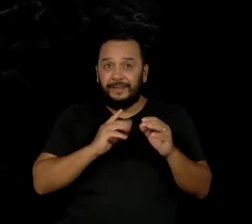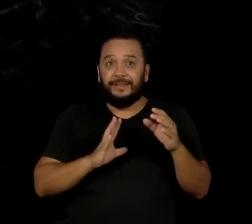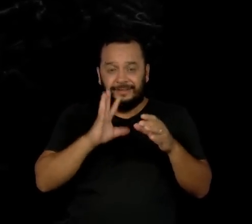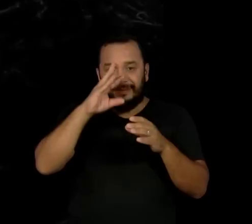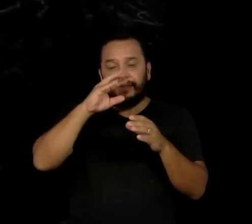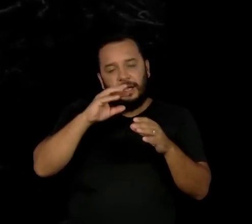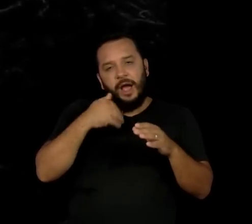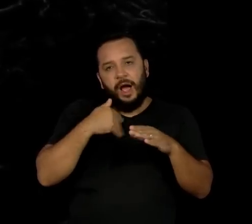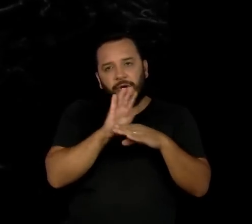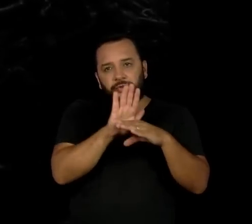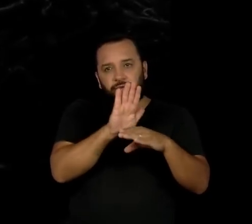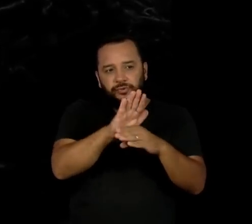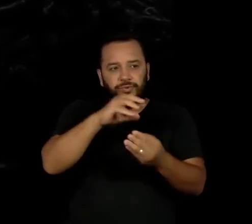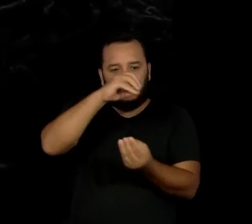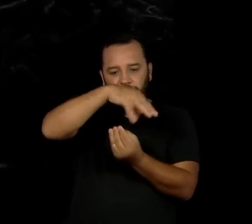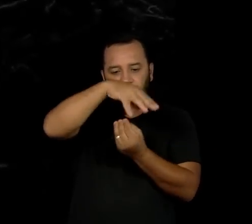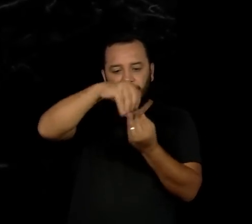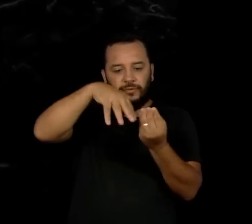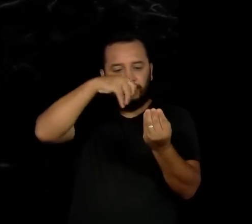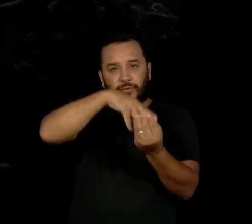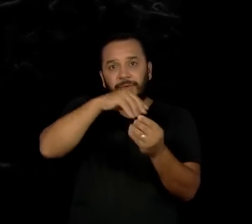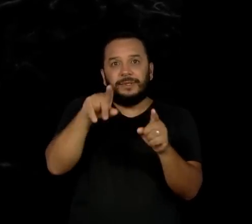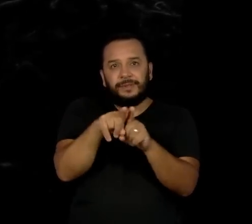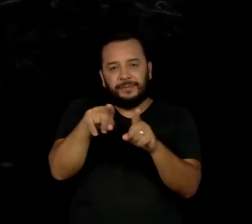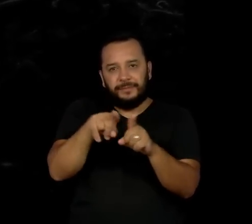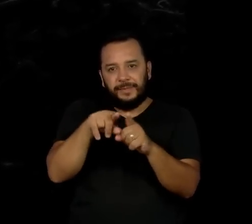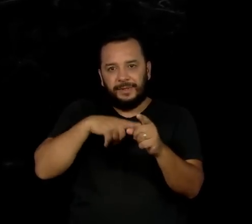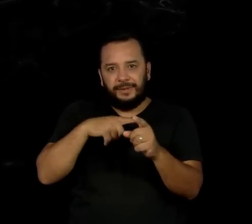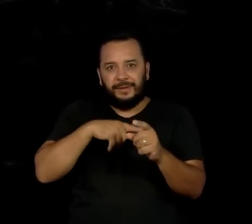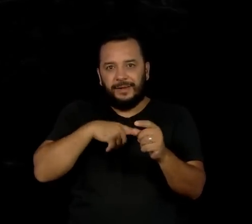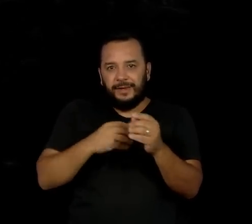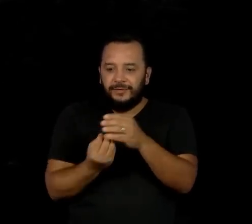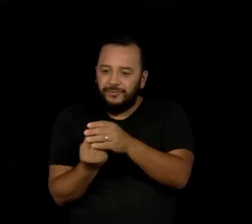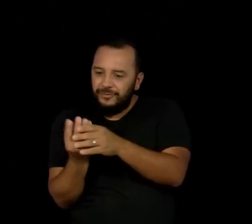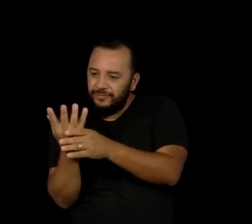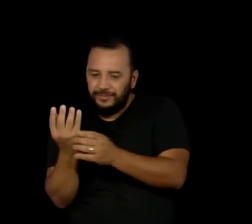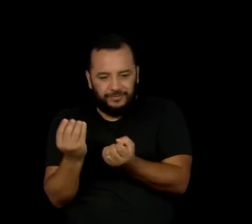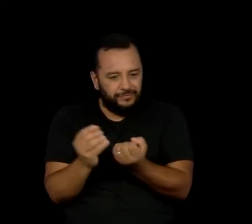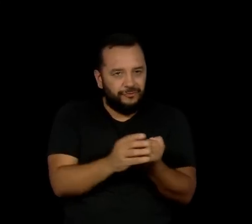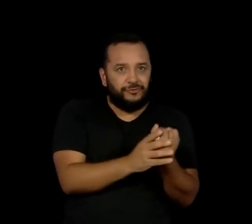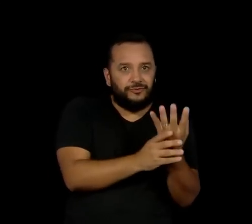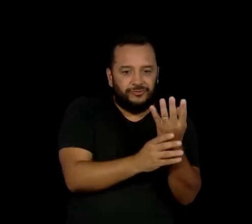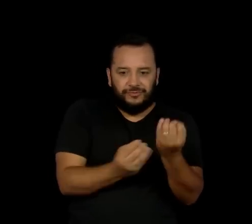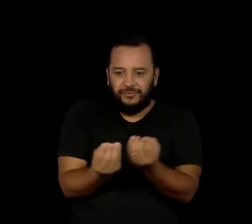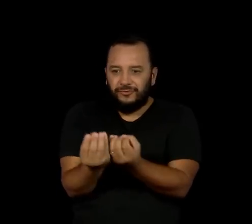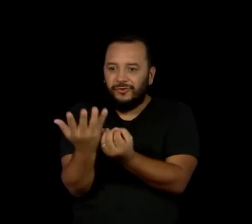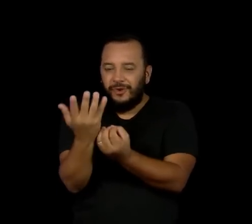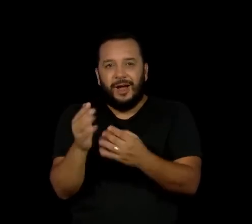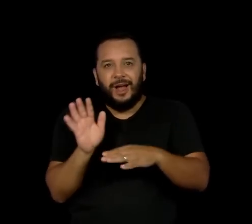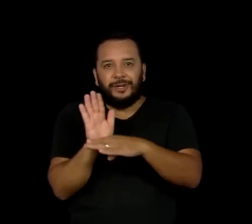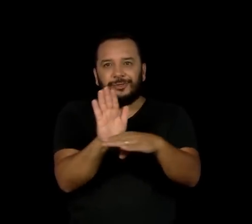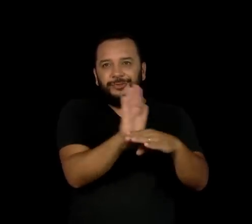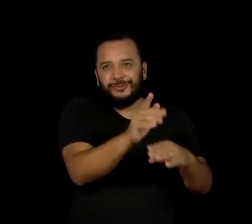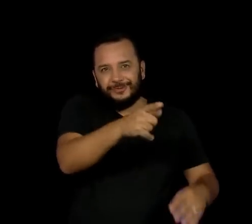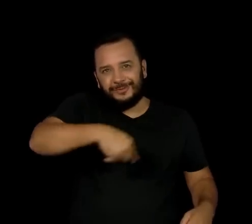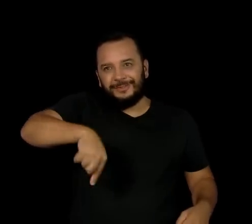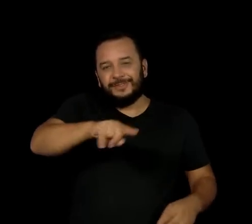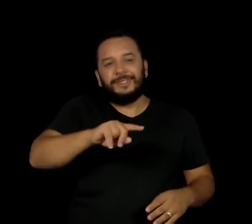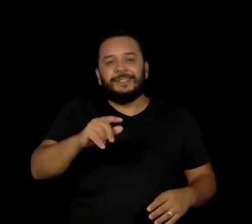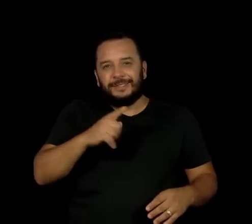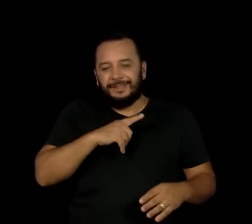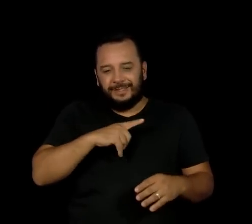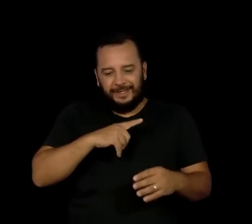os fungos, mas para as plantas ao redor. As plantas estão ali sendo nutridas e fazendo parceria com os fungos.